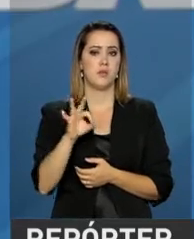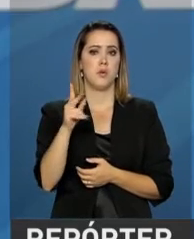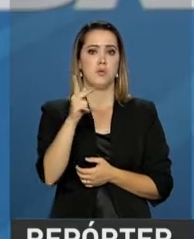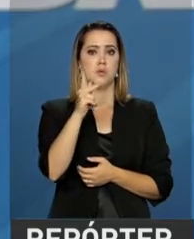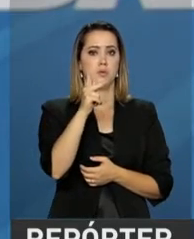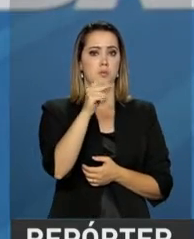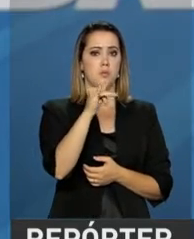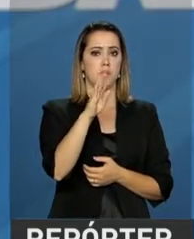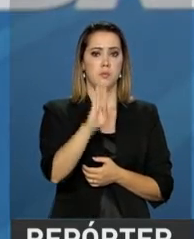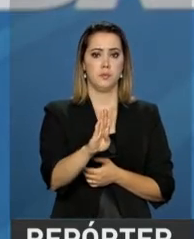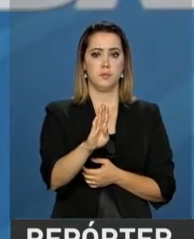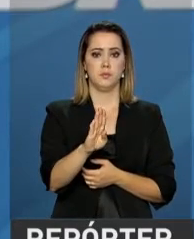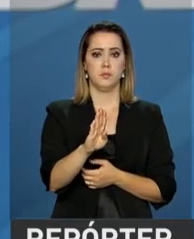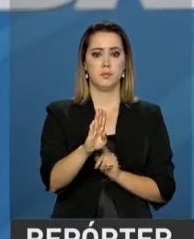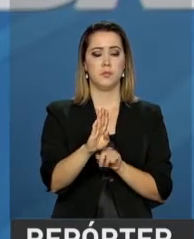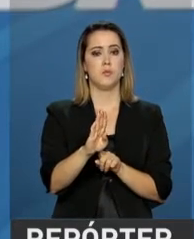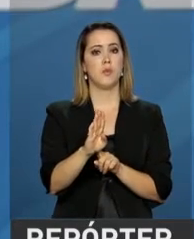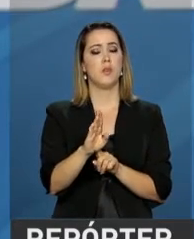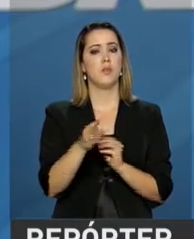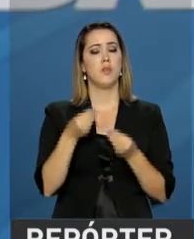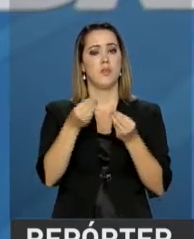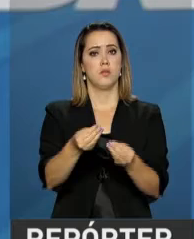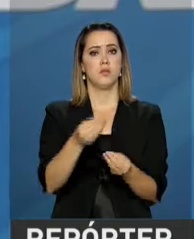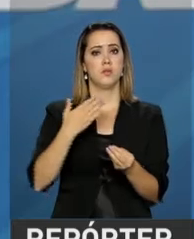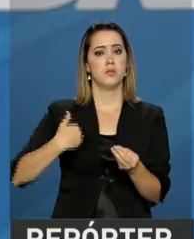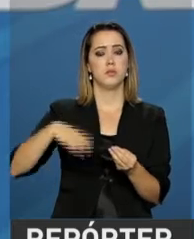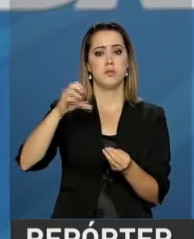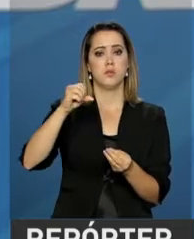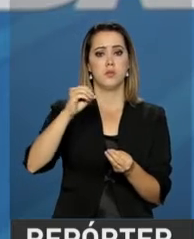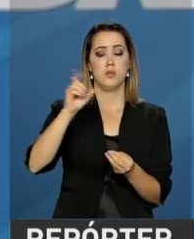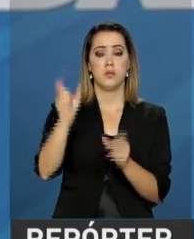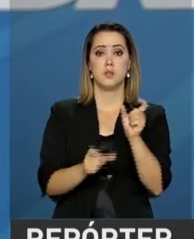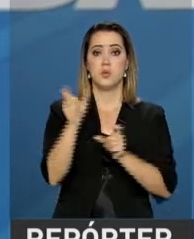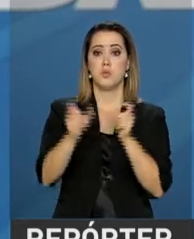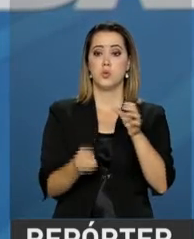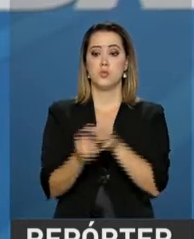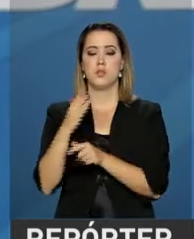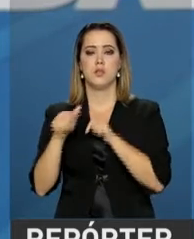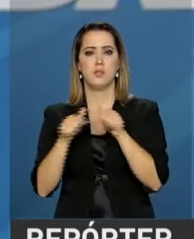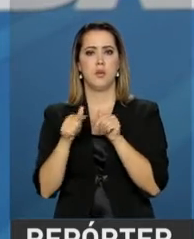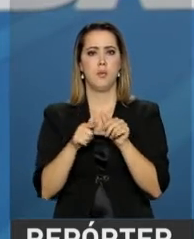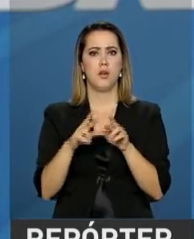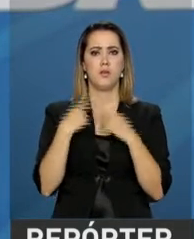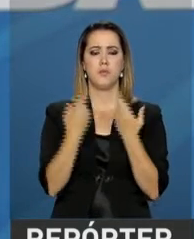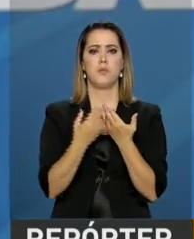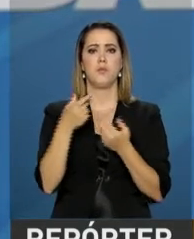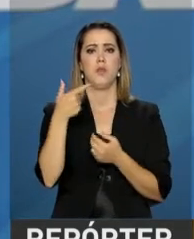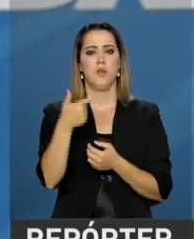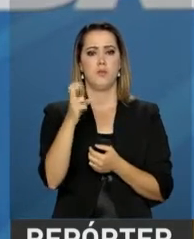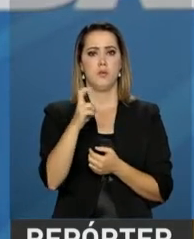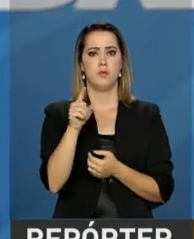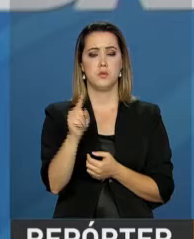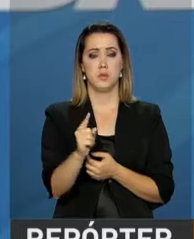produto interno bruto do país emprega 900 mil profissionais e reúnem 251